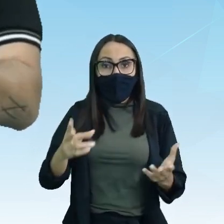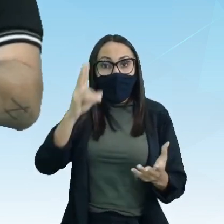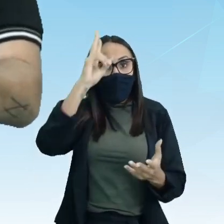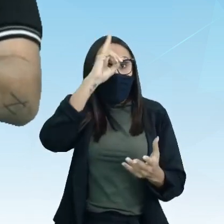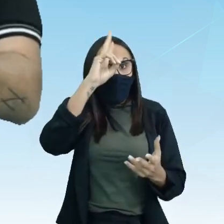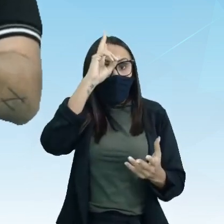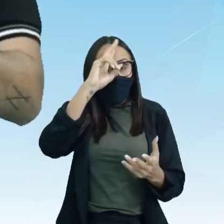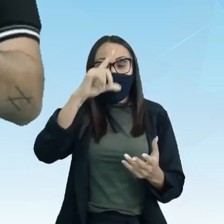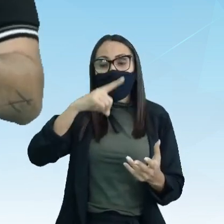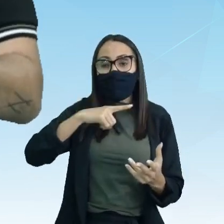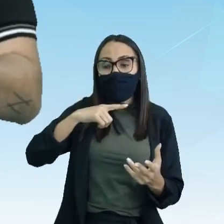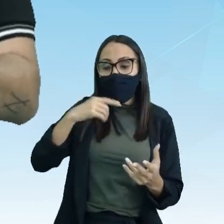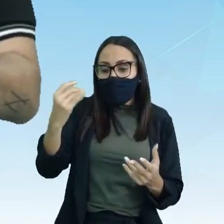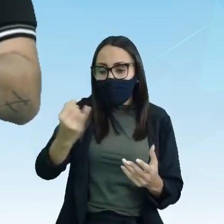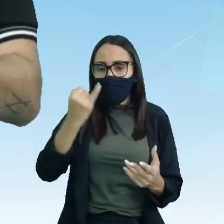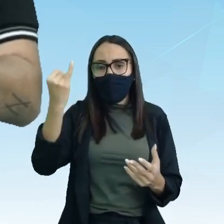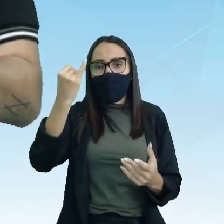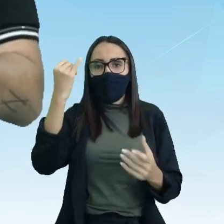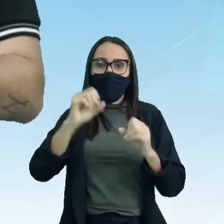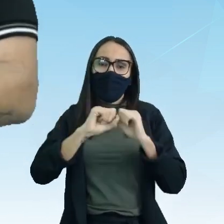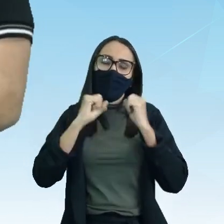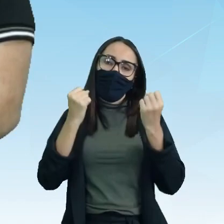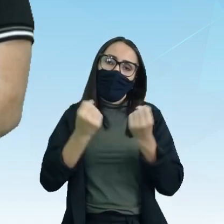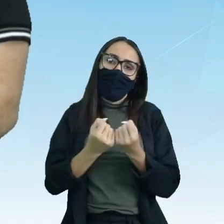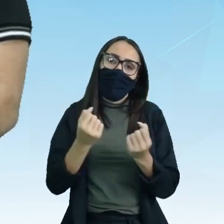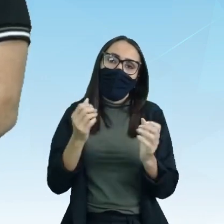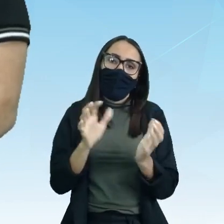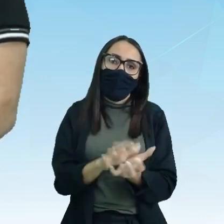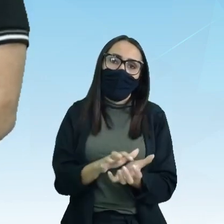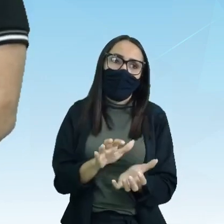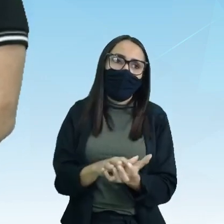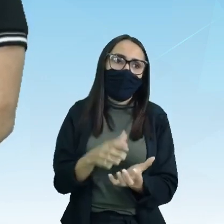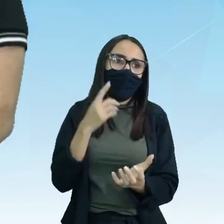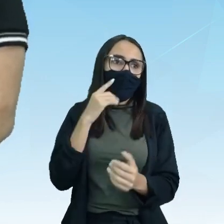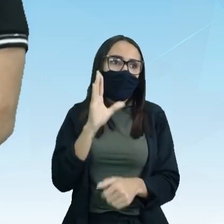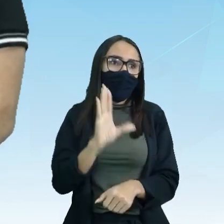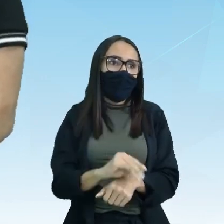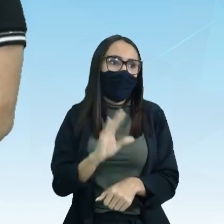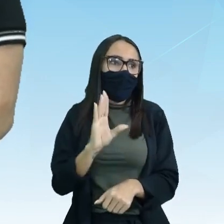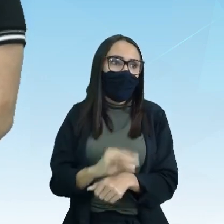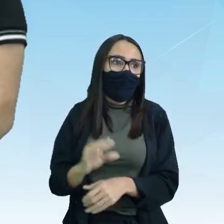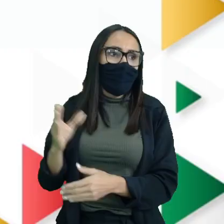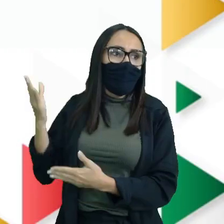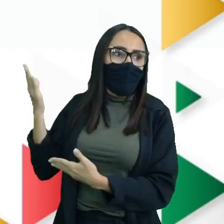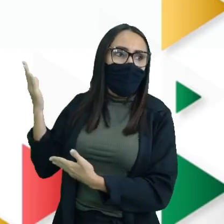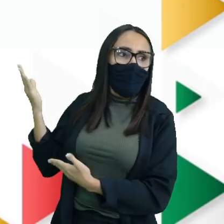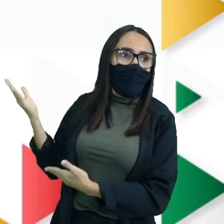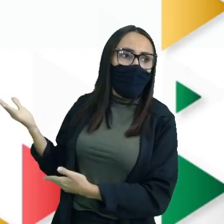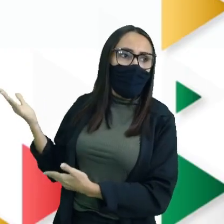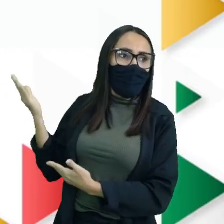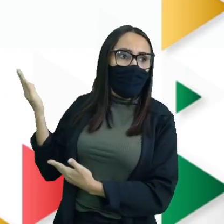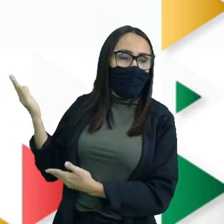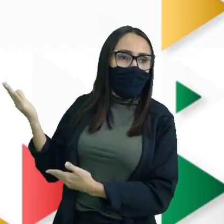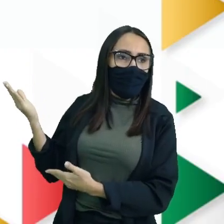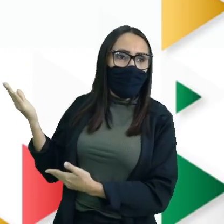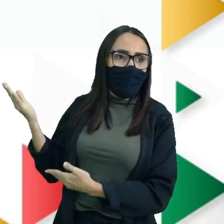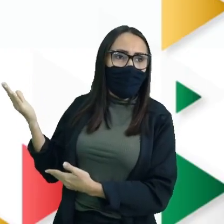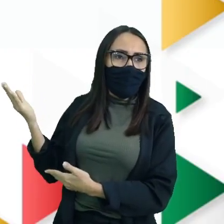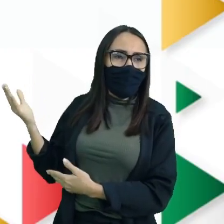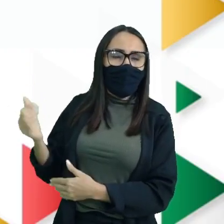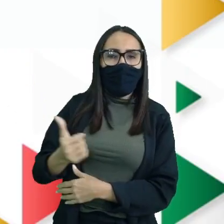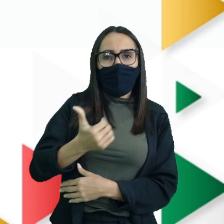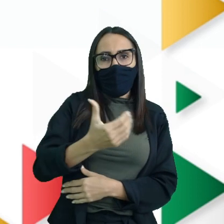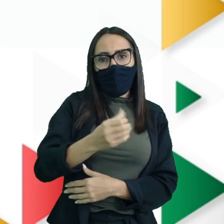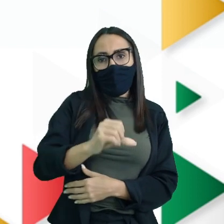que teve uma importância para a sociedade pernambucana, né? Tá aí uma fotozinha um pouquinho mais antiga, se eu não me engano é da década de